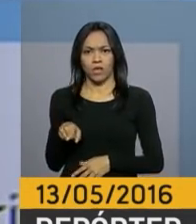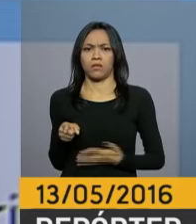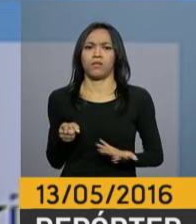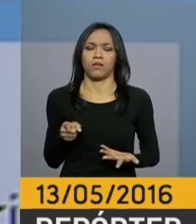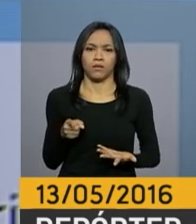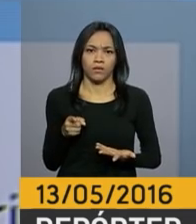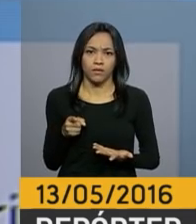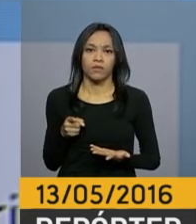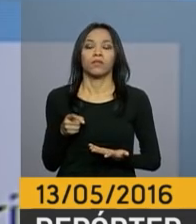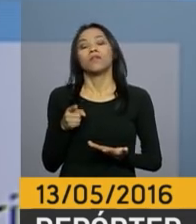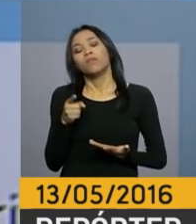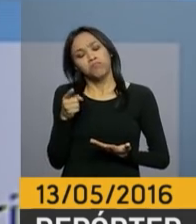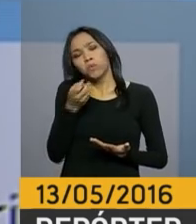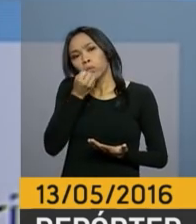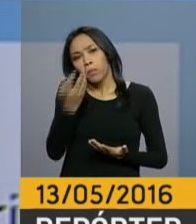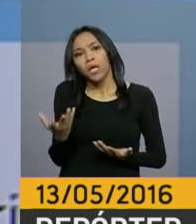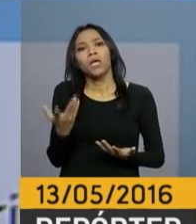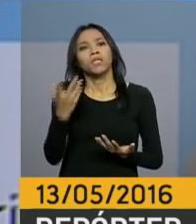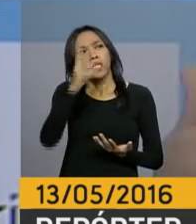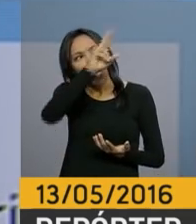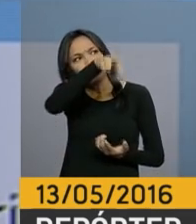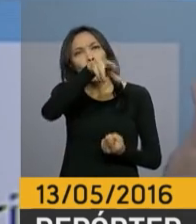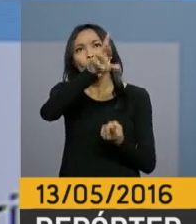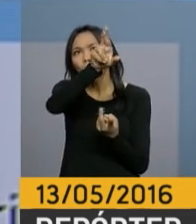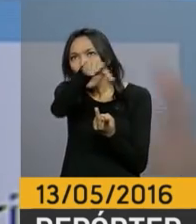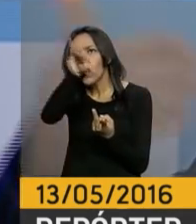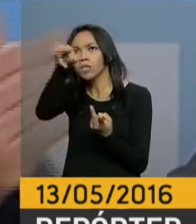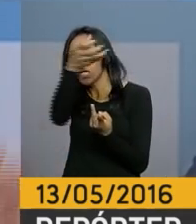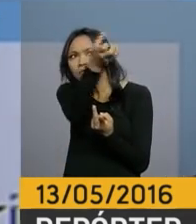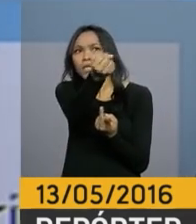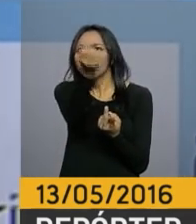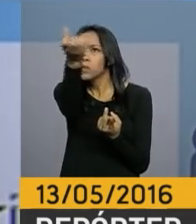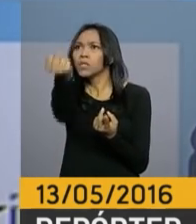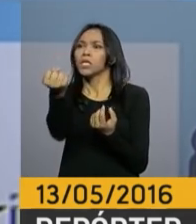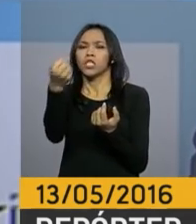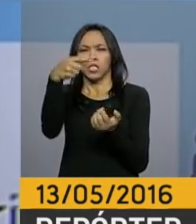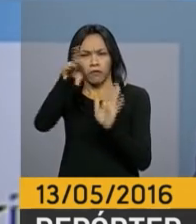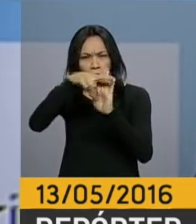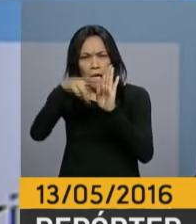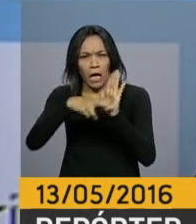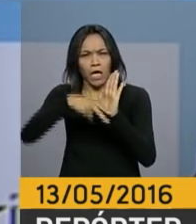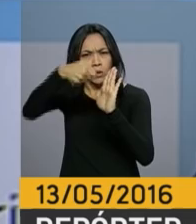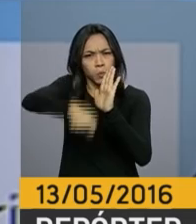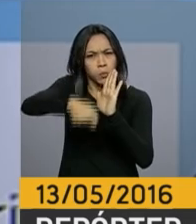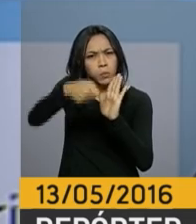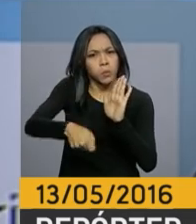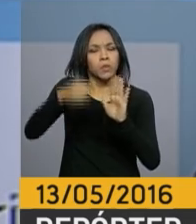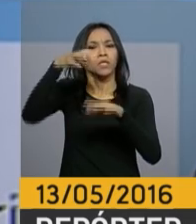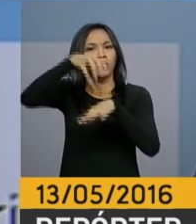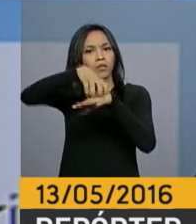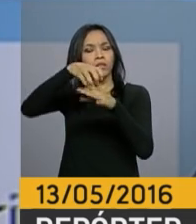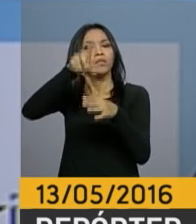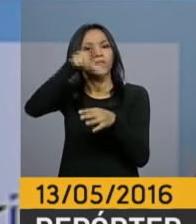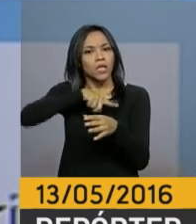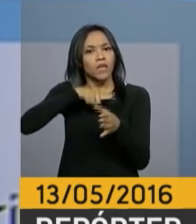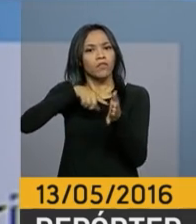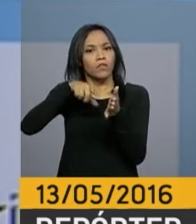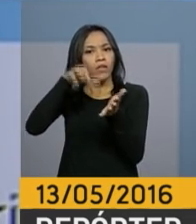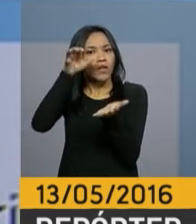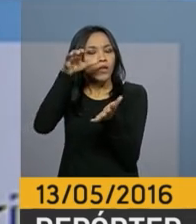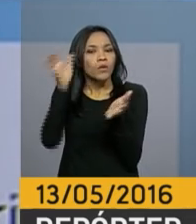têm todas as razões para ser aceitos foram feitos com Rigor exigido por outras agências de vigilância que são